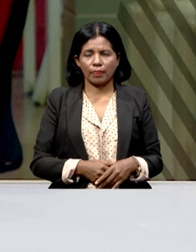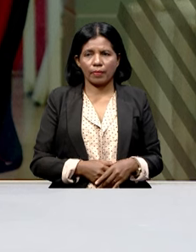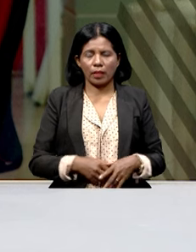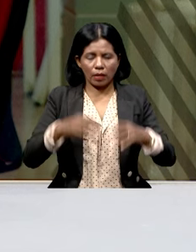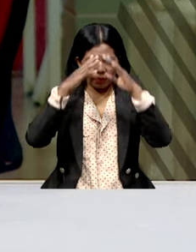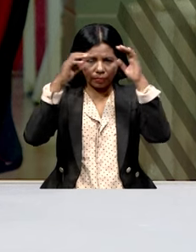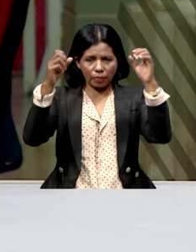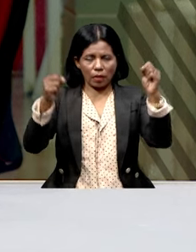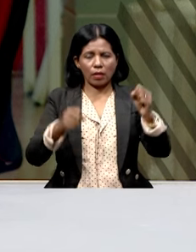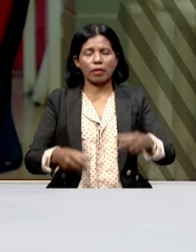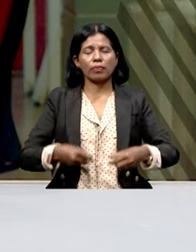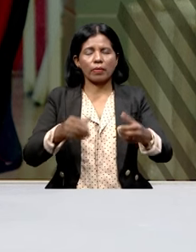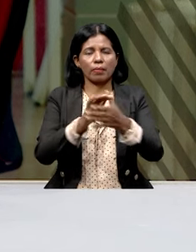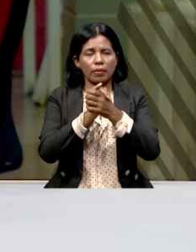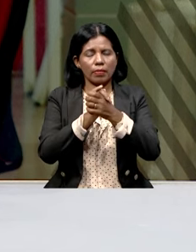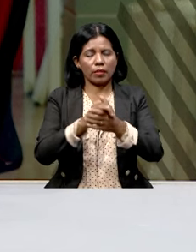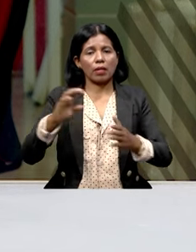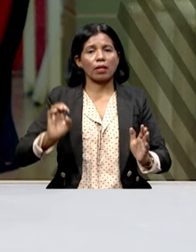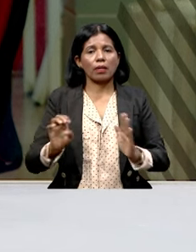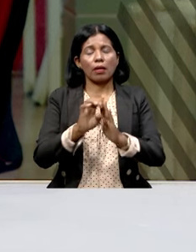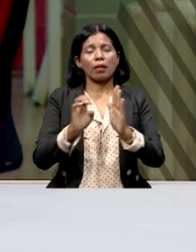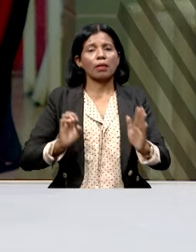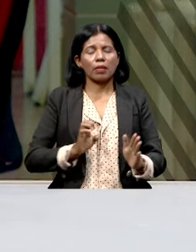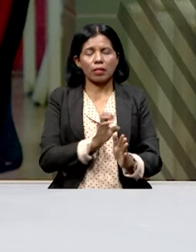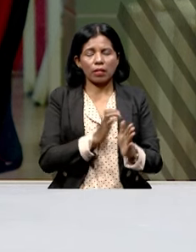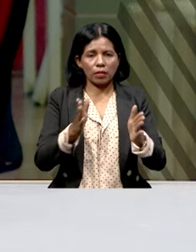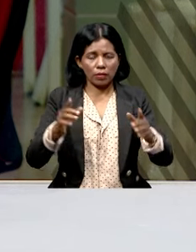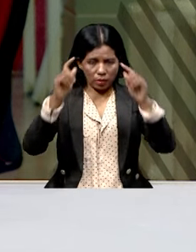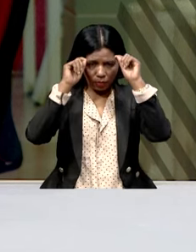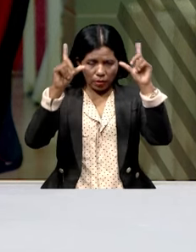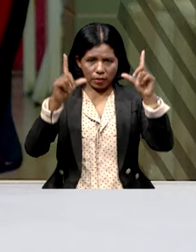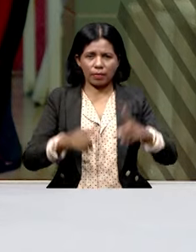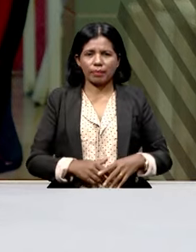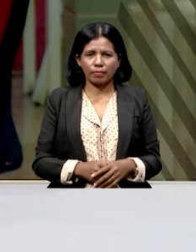Presidente da República condecora embaixador Coreia do Sul, Mai Timor-Leste.